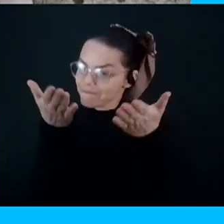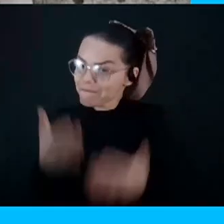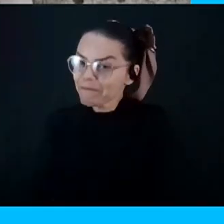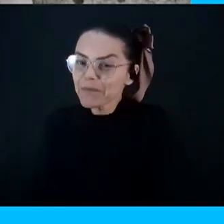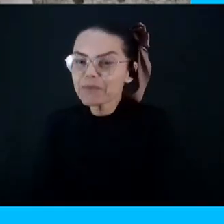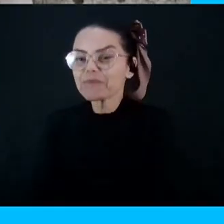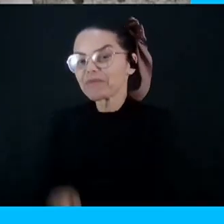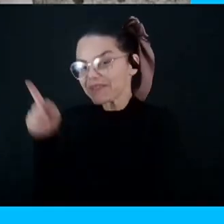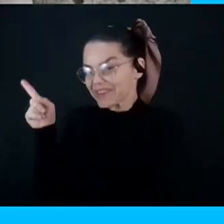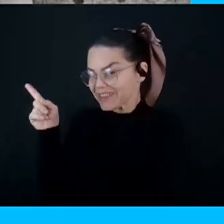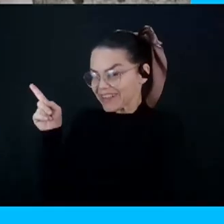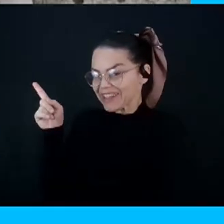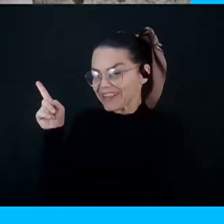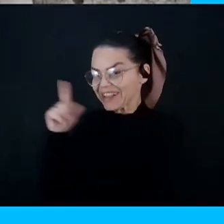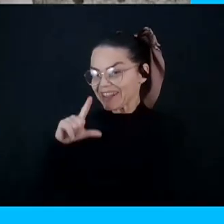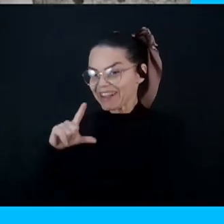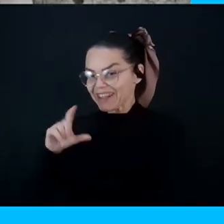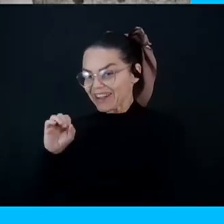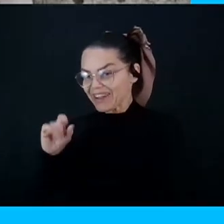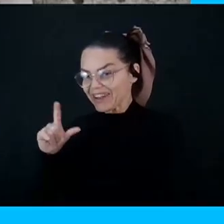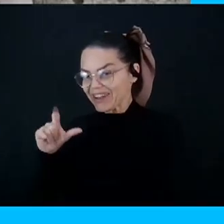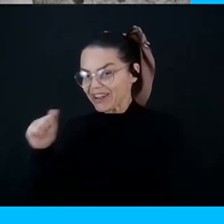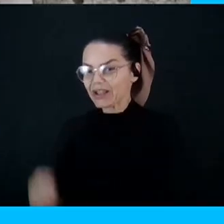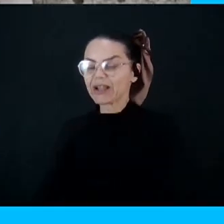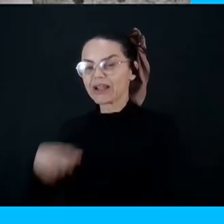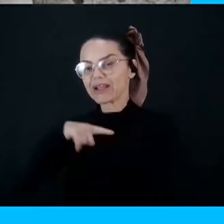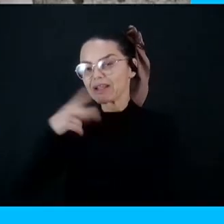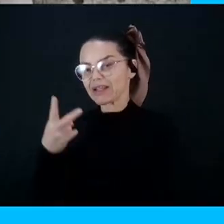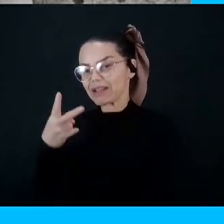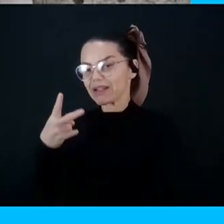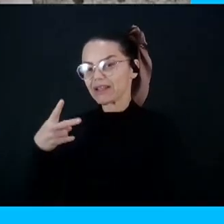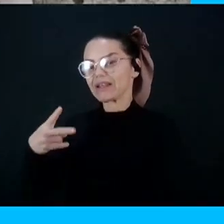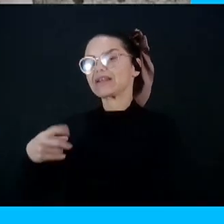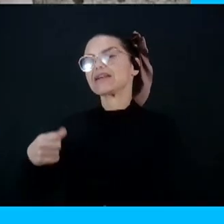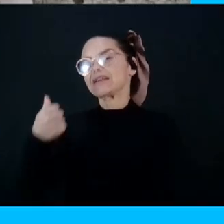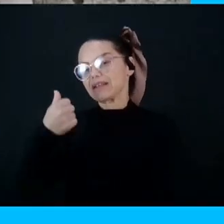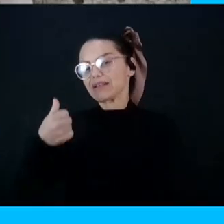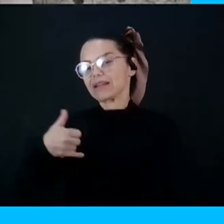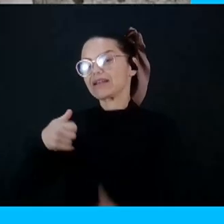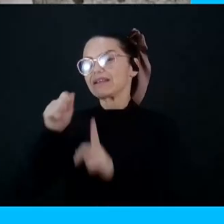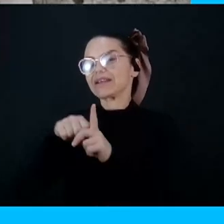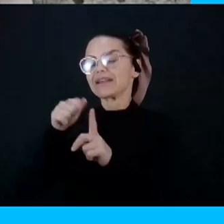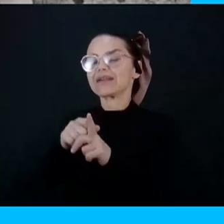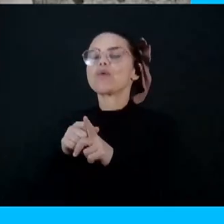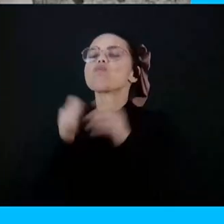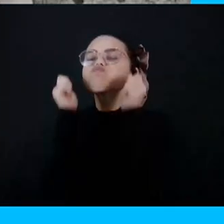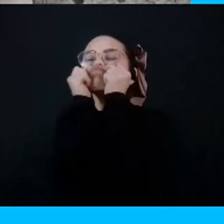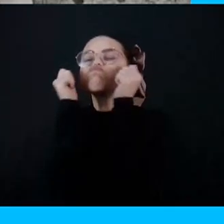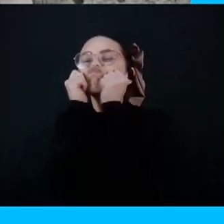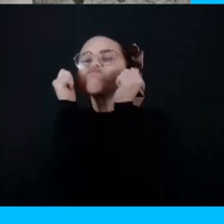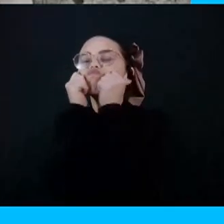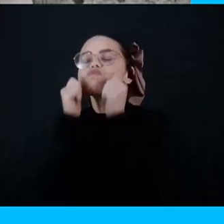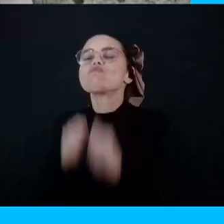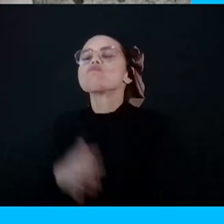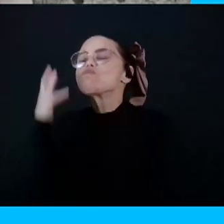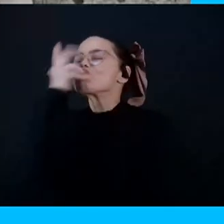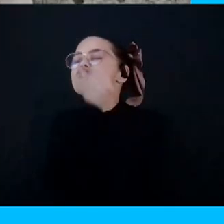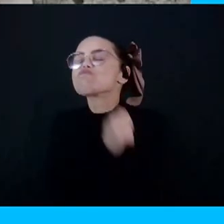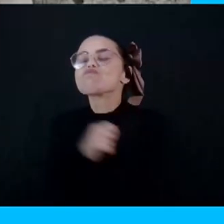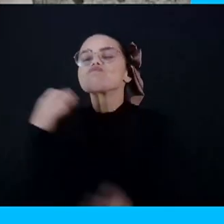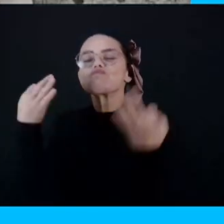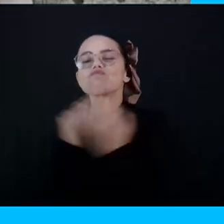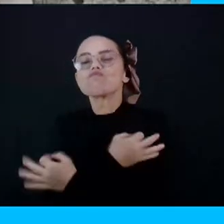pequena Lola tem entre 2 e 6 meses de pura fofura. Ela é perfeita para famílias